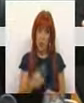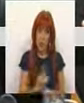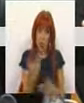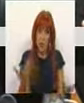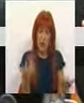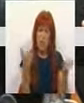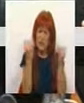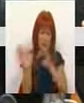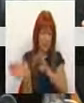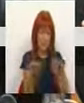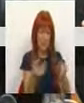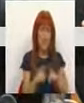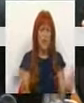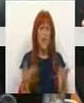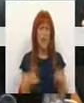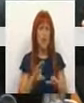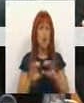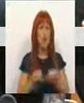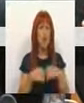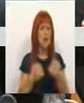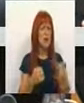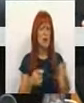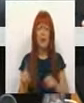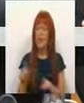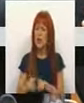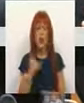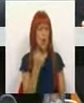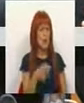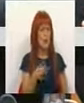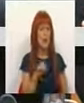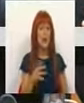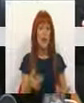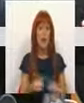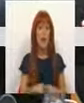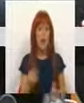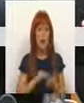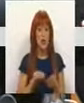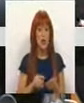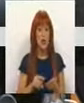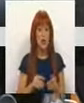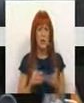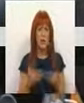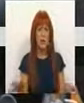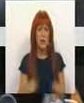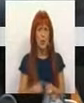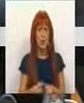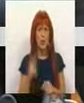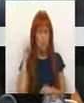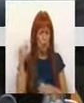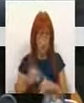Mas, independentemente disso, incentivos do Estado à comunicação social. Ano 2016, as candidaturas foram abertas e decorreram nos